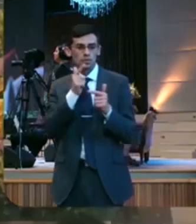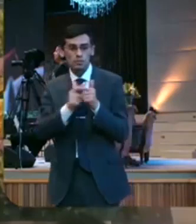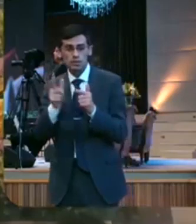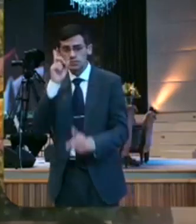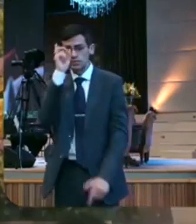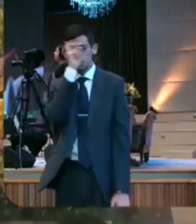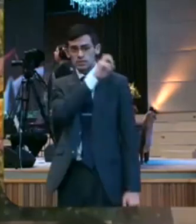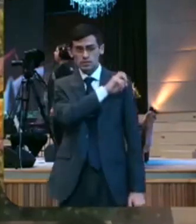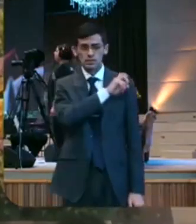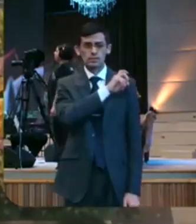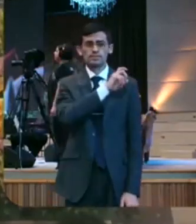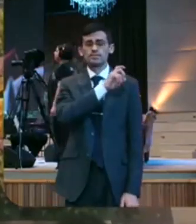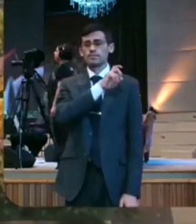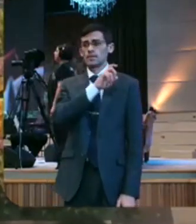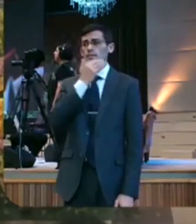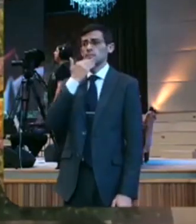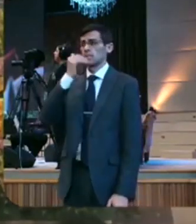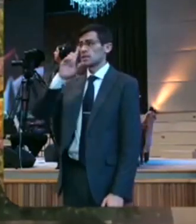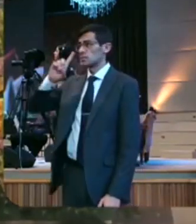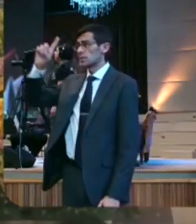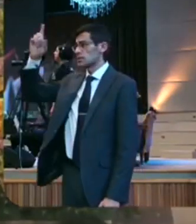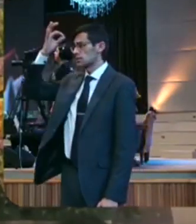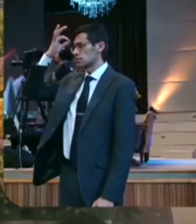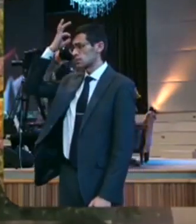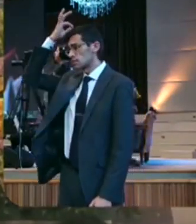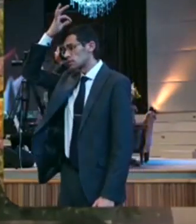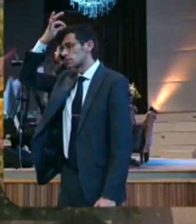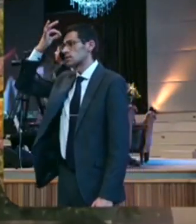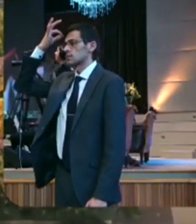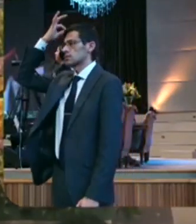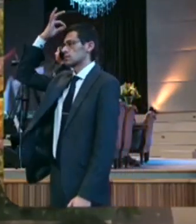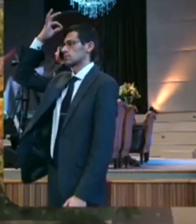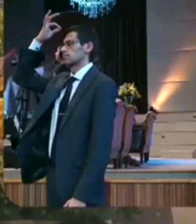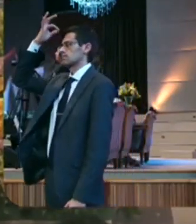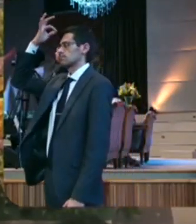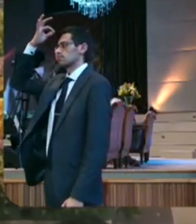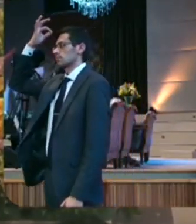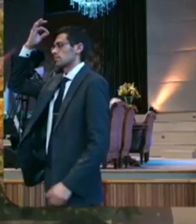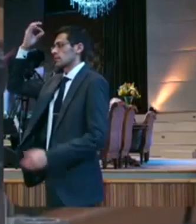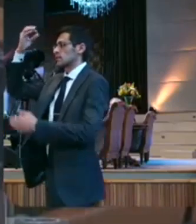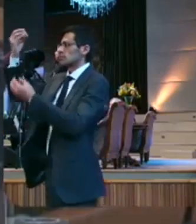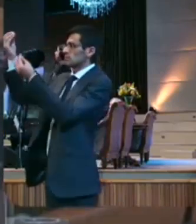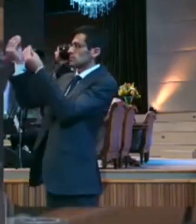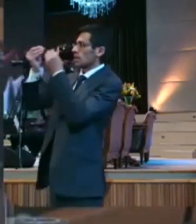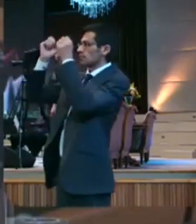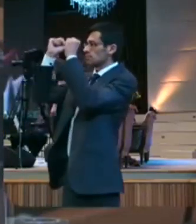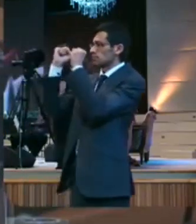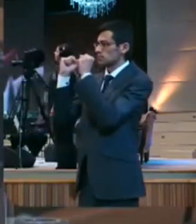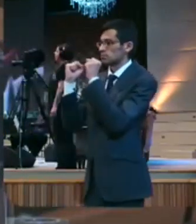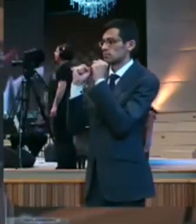áreas, pede para o Espírito Santo de Deus te dar poder.